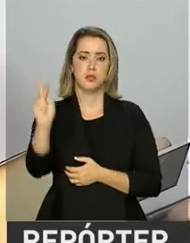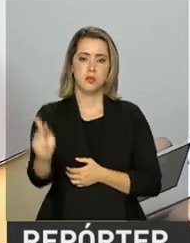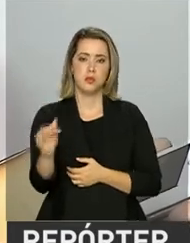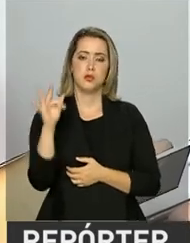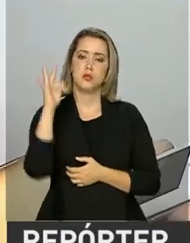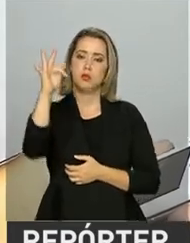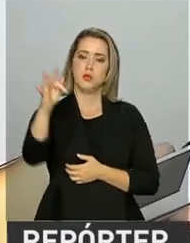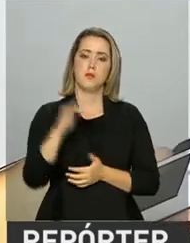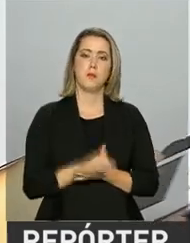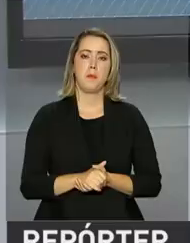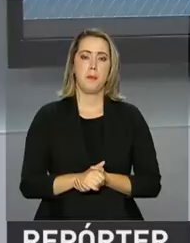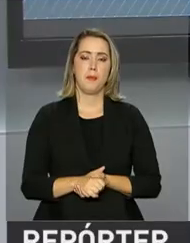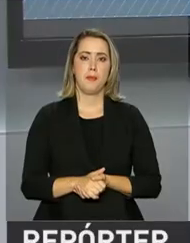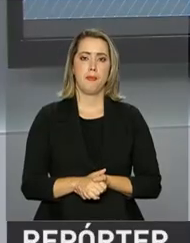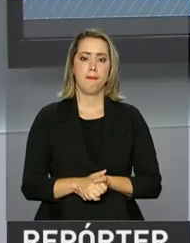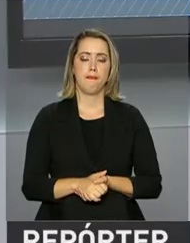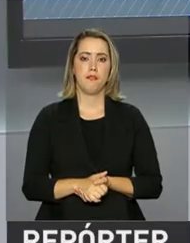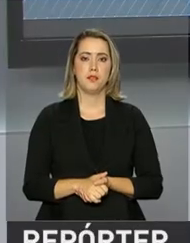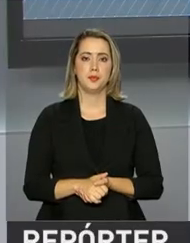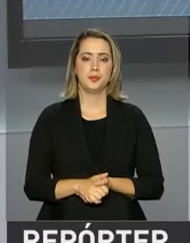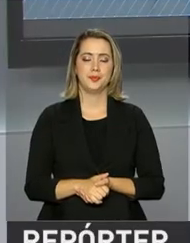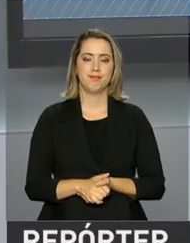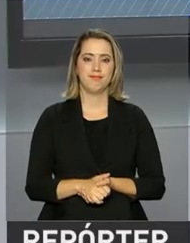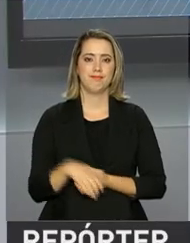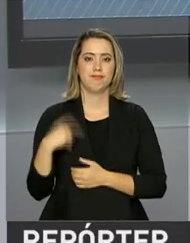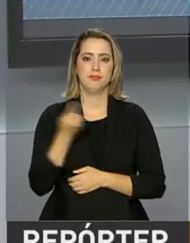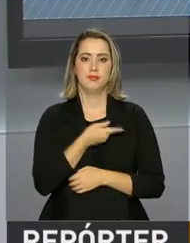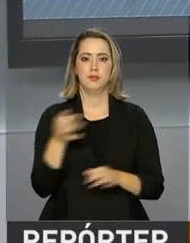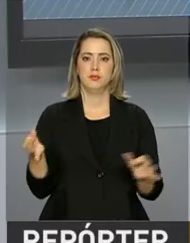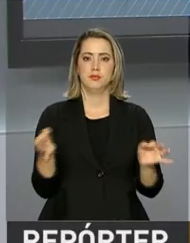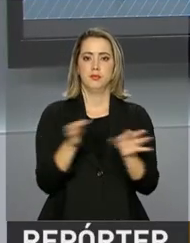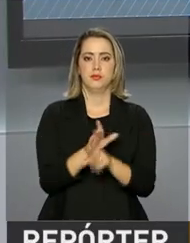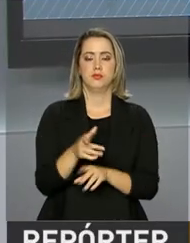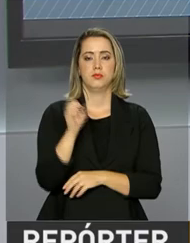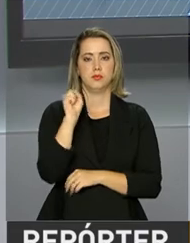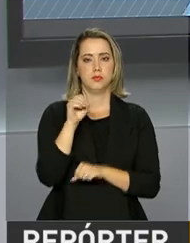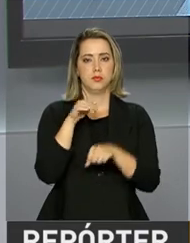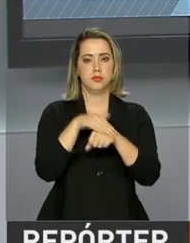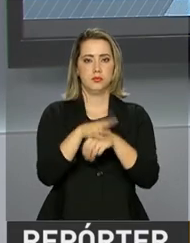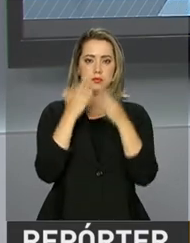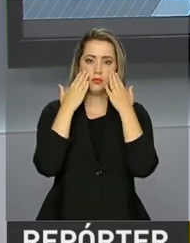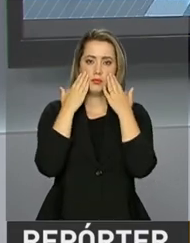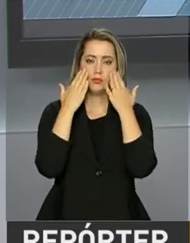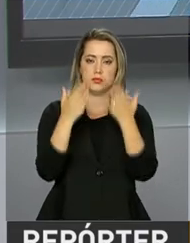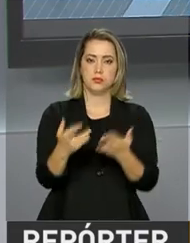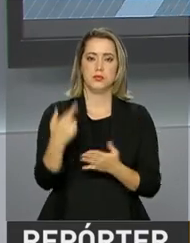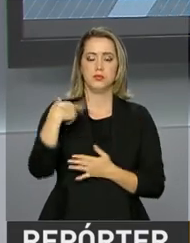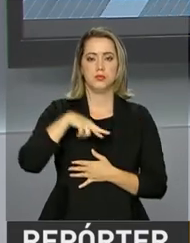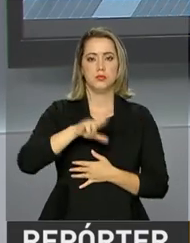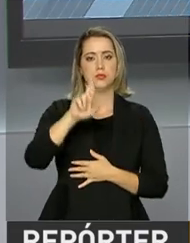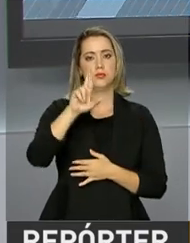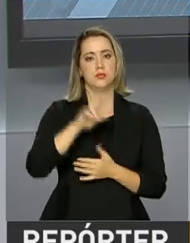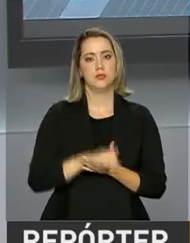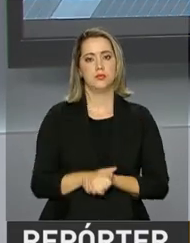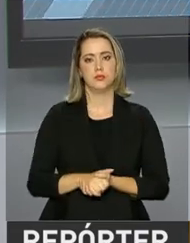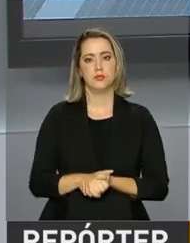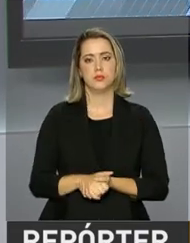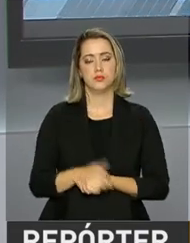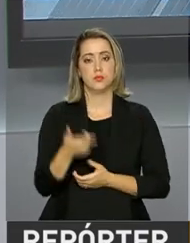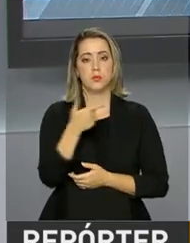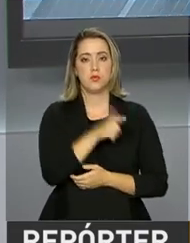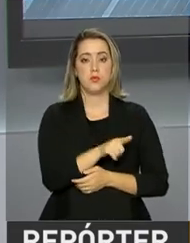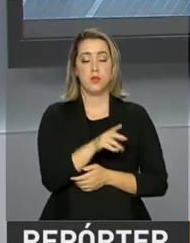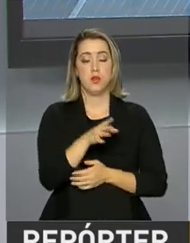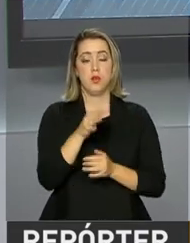quando, de fato, se aposentarem. E nós ficamos por aqui, voltamos às 8 da noite na próxima edição do Repórter NBR.